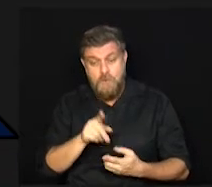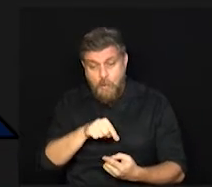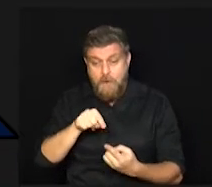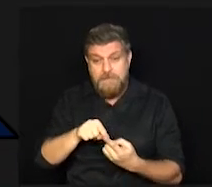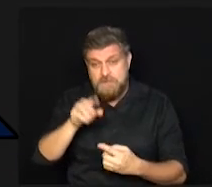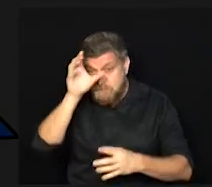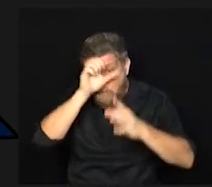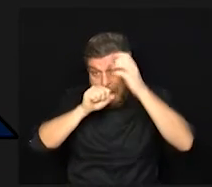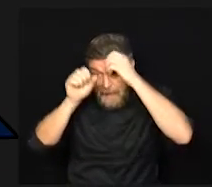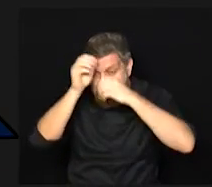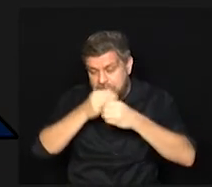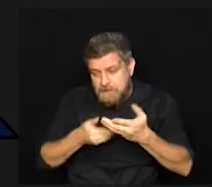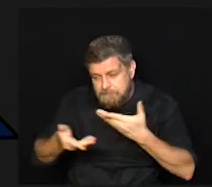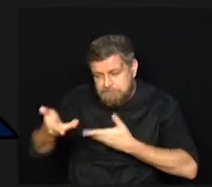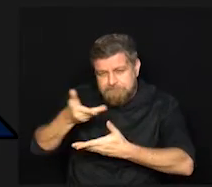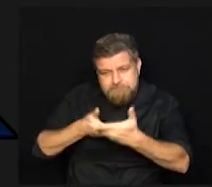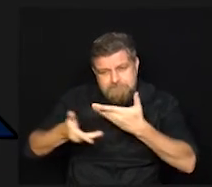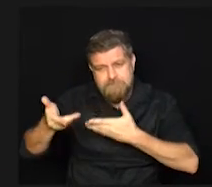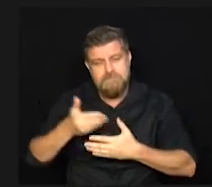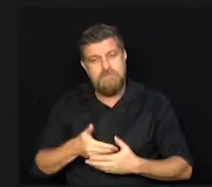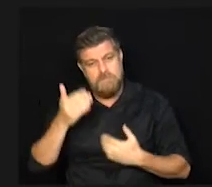vocês, tá bom? Obrigado.